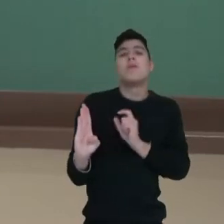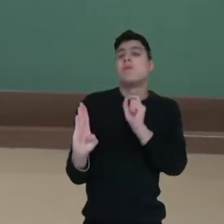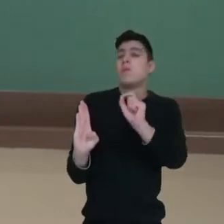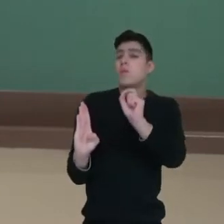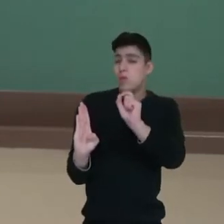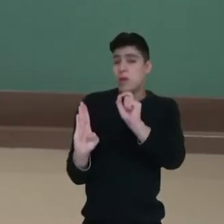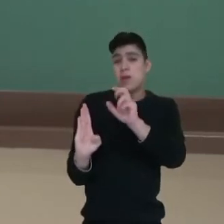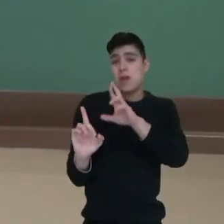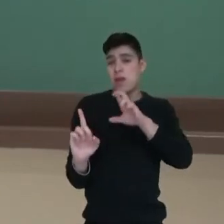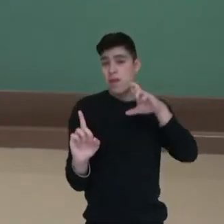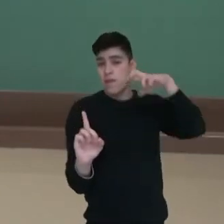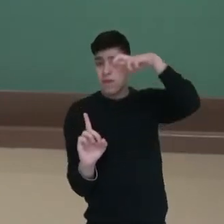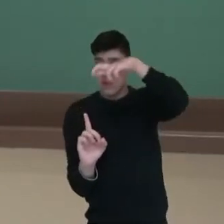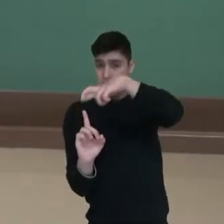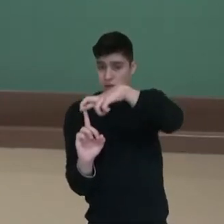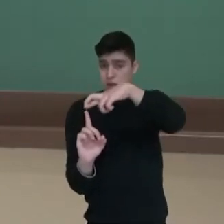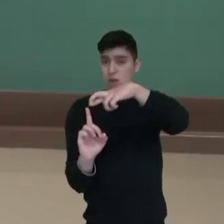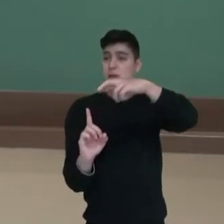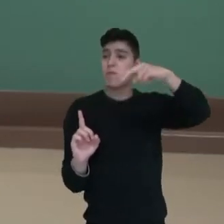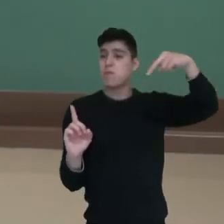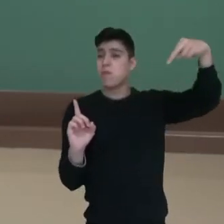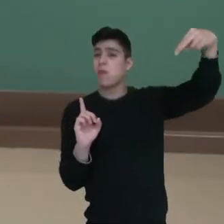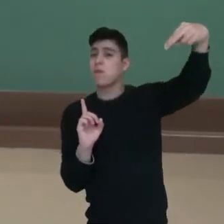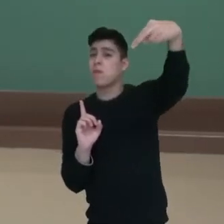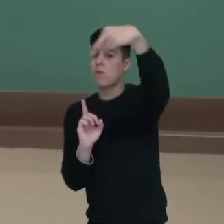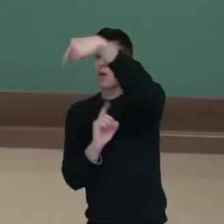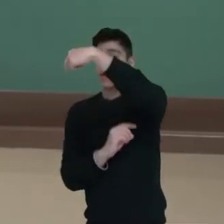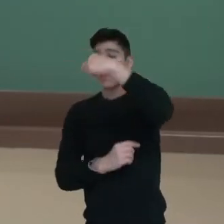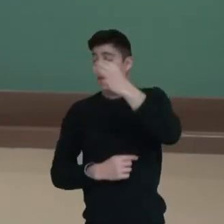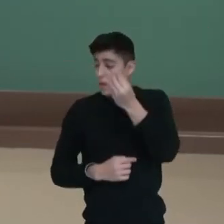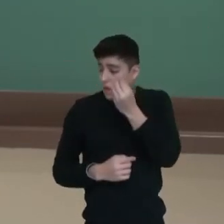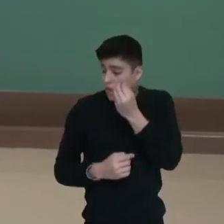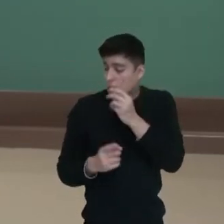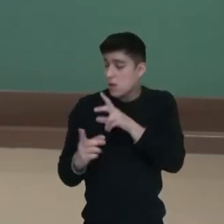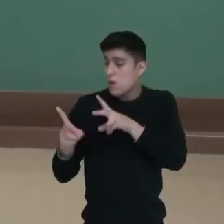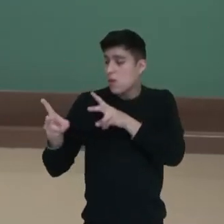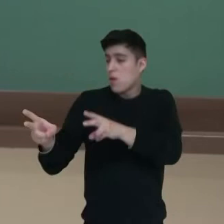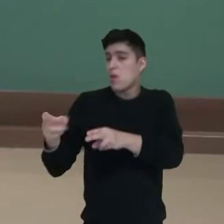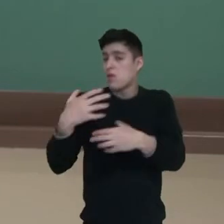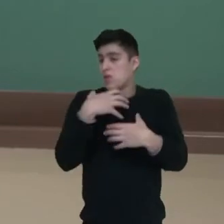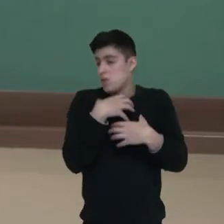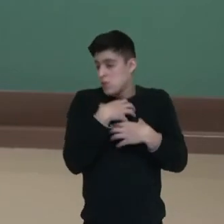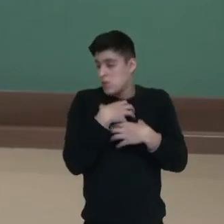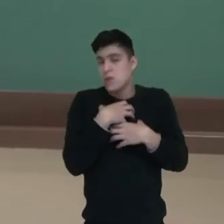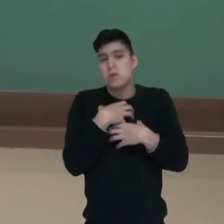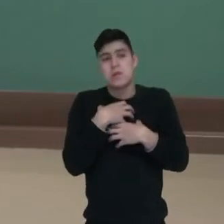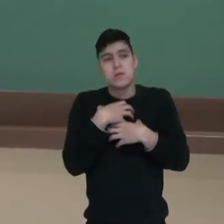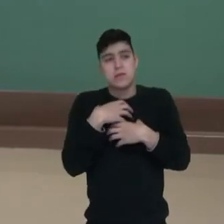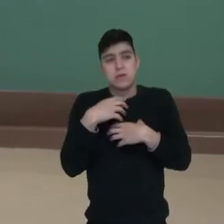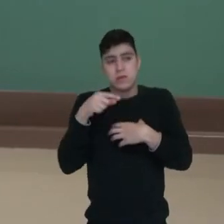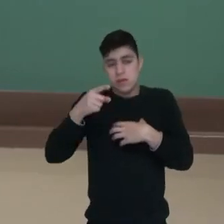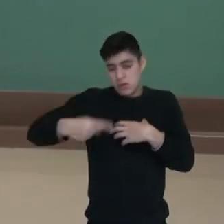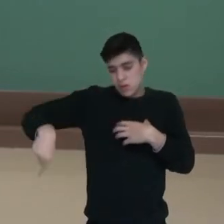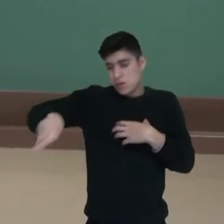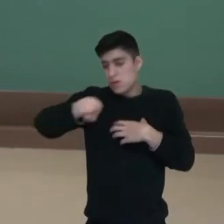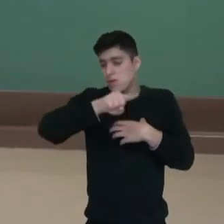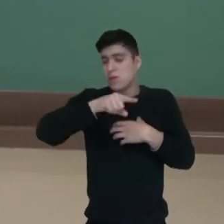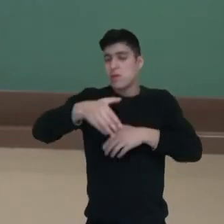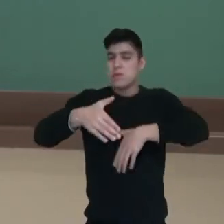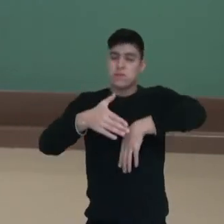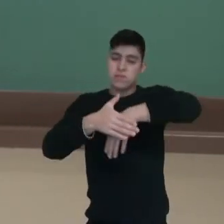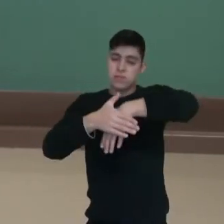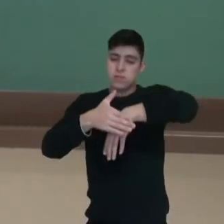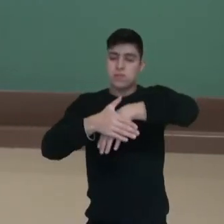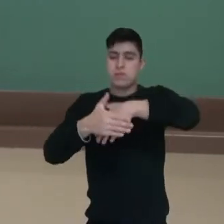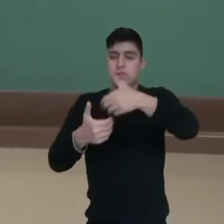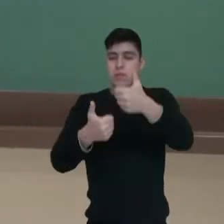mundiais para parâmetro, tá, de se chegar a perfil ideológico ali, é o futebol